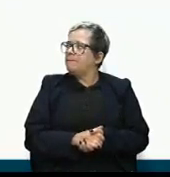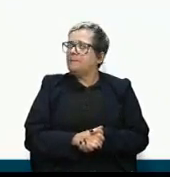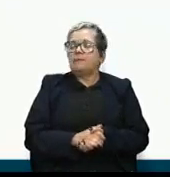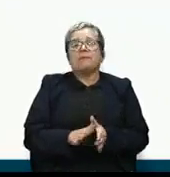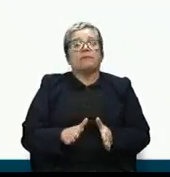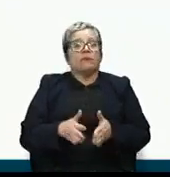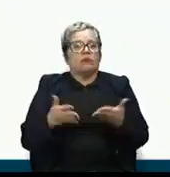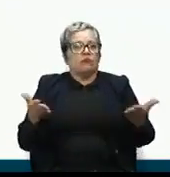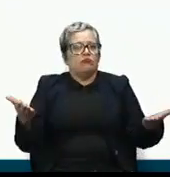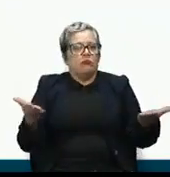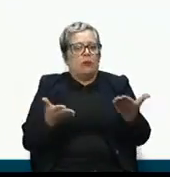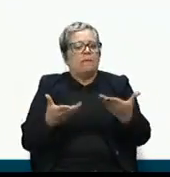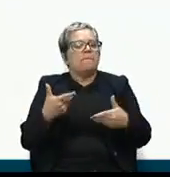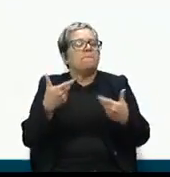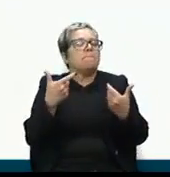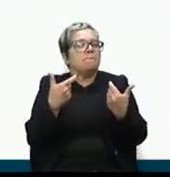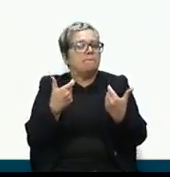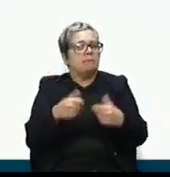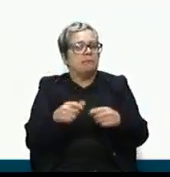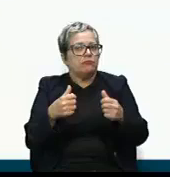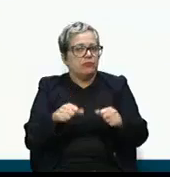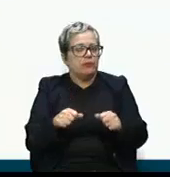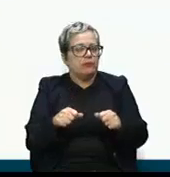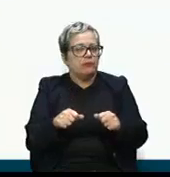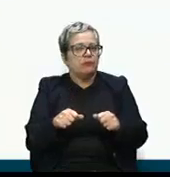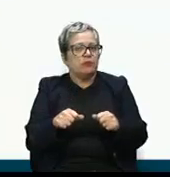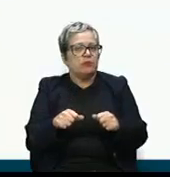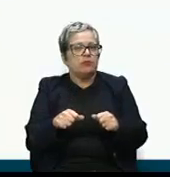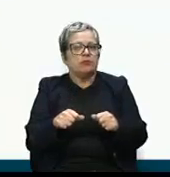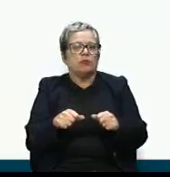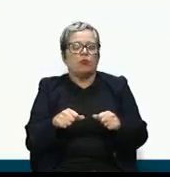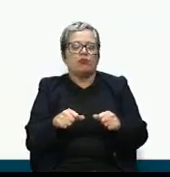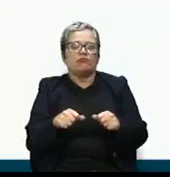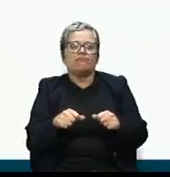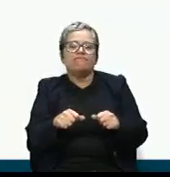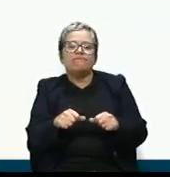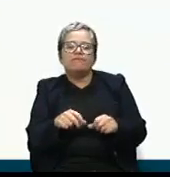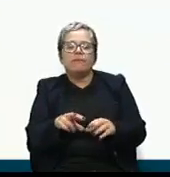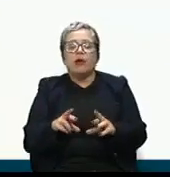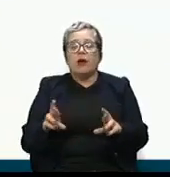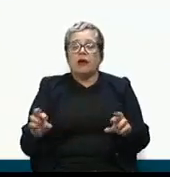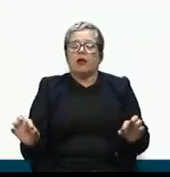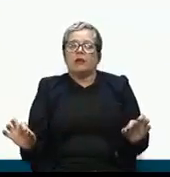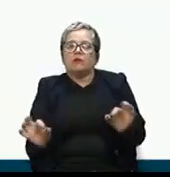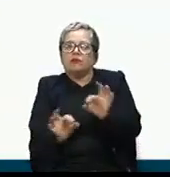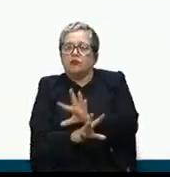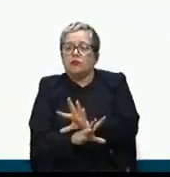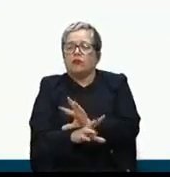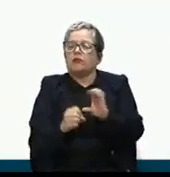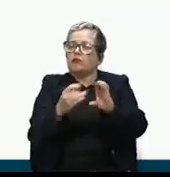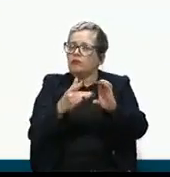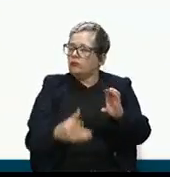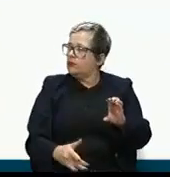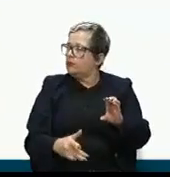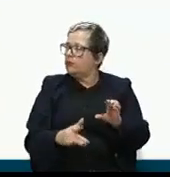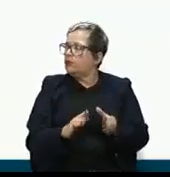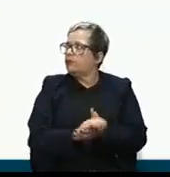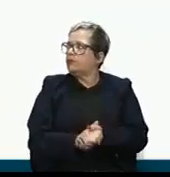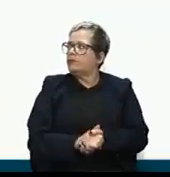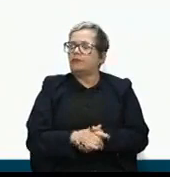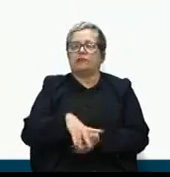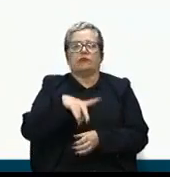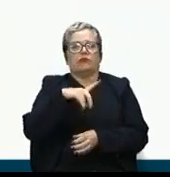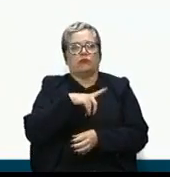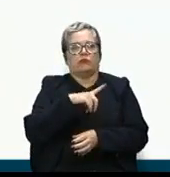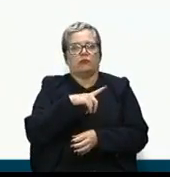Bom, agora nós precisamos fazer aí a operação com esses elementos. Então, nós